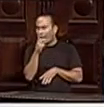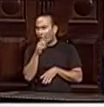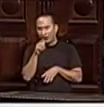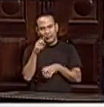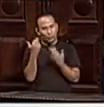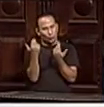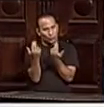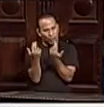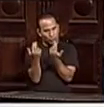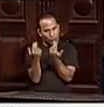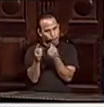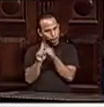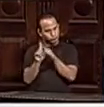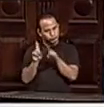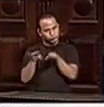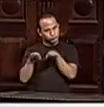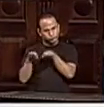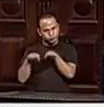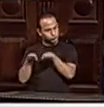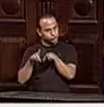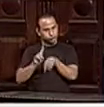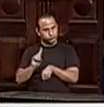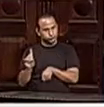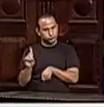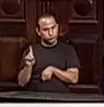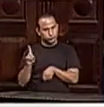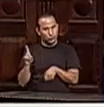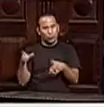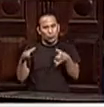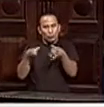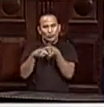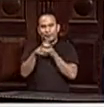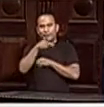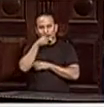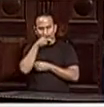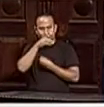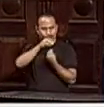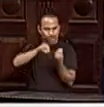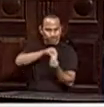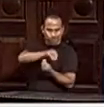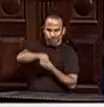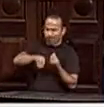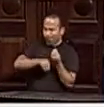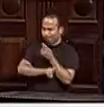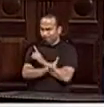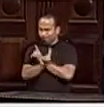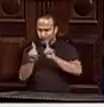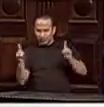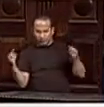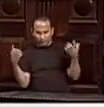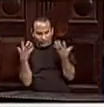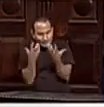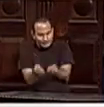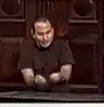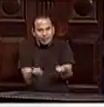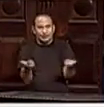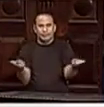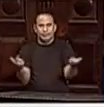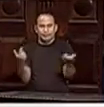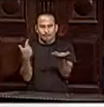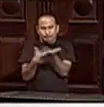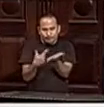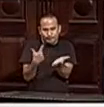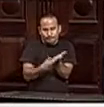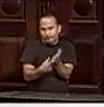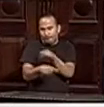iguais. Uma parcela do parlamento não participa, não compactua, não compõe